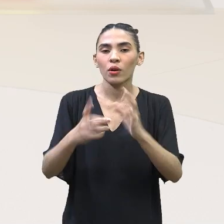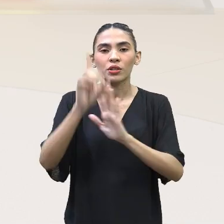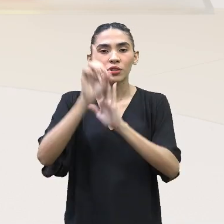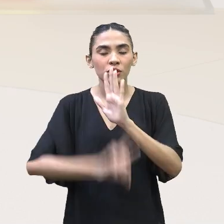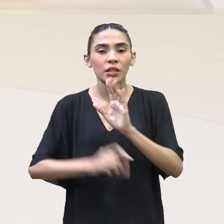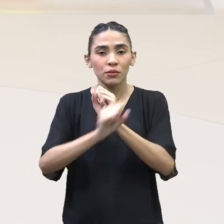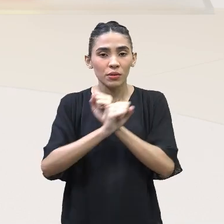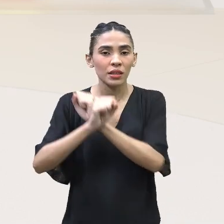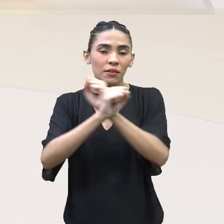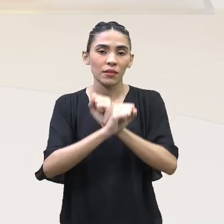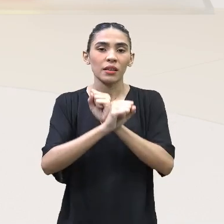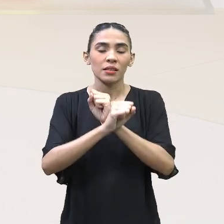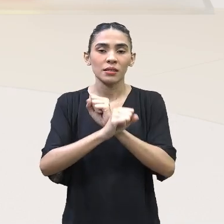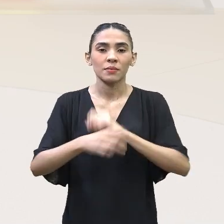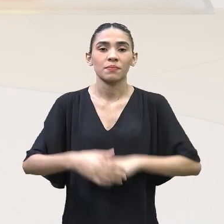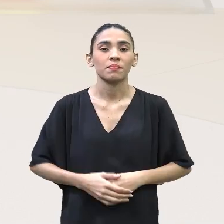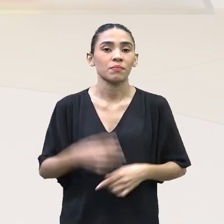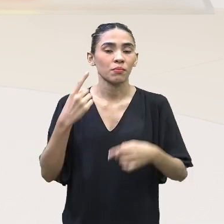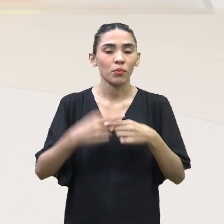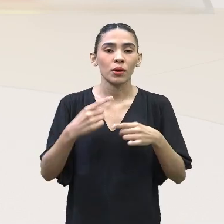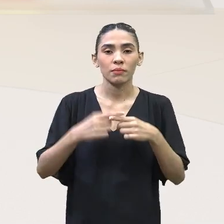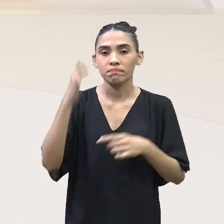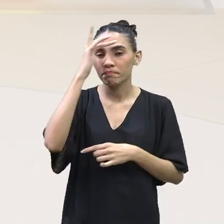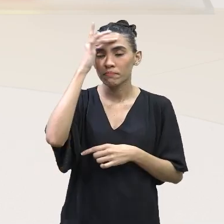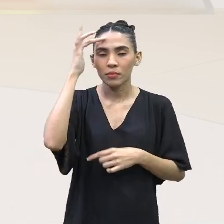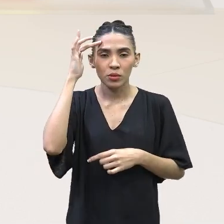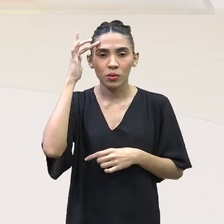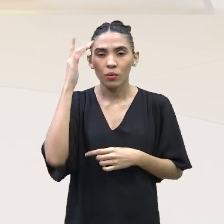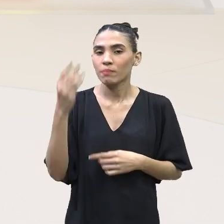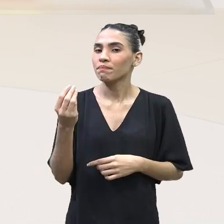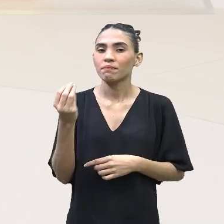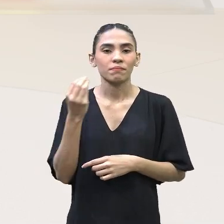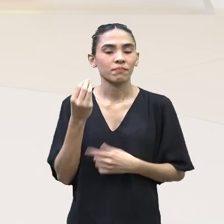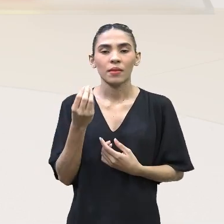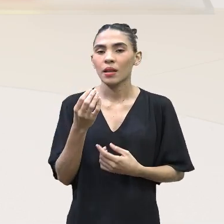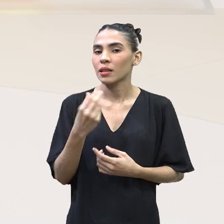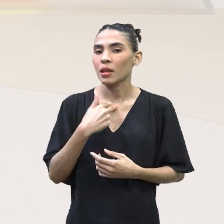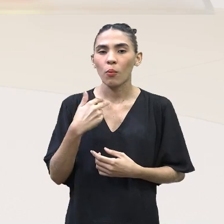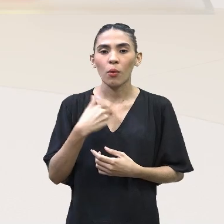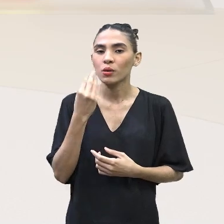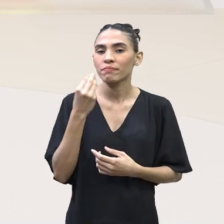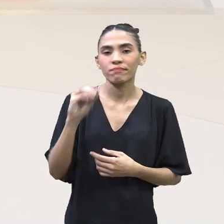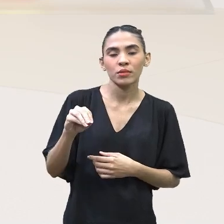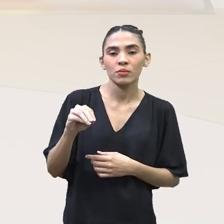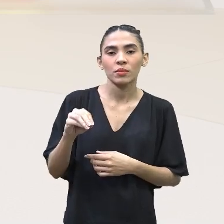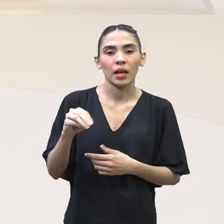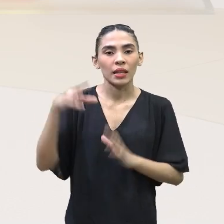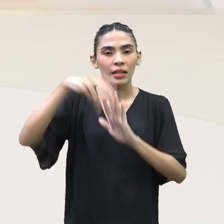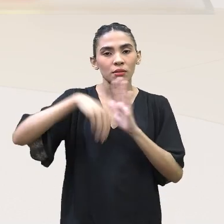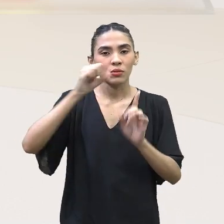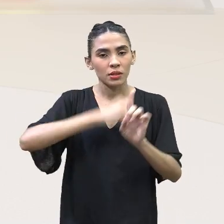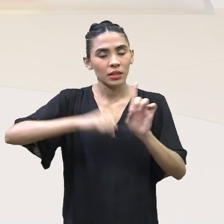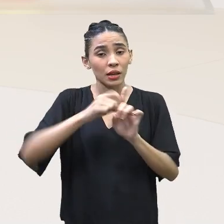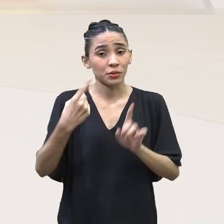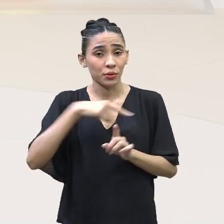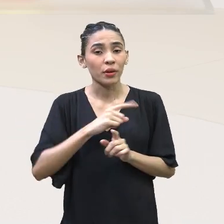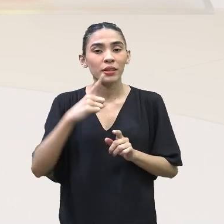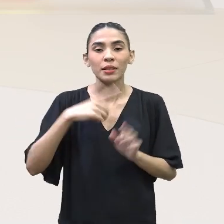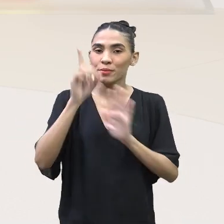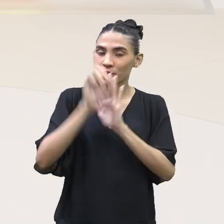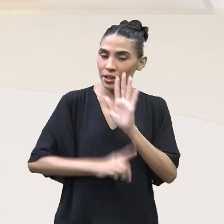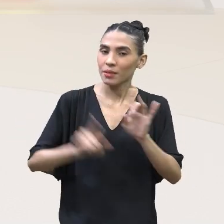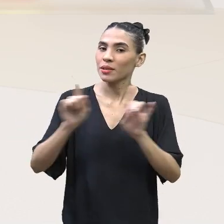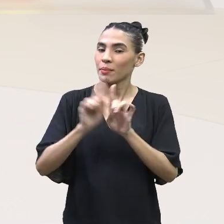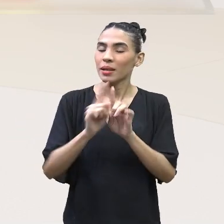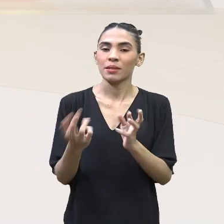de vez. Porque ninguém deve ser desmerecido dentro de uma sociedade. Todos nós temos direitos, assim como